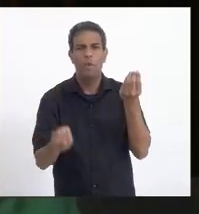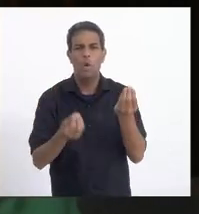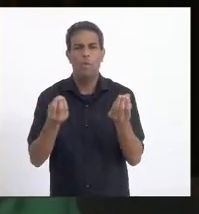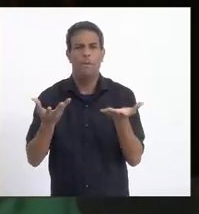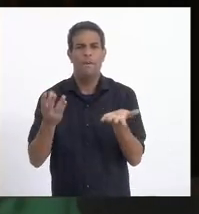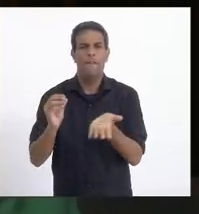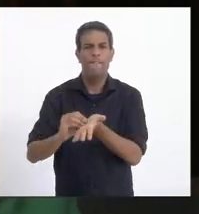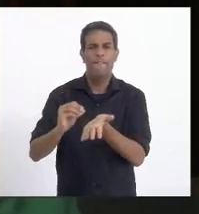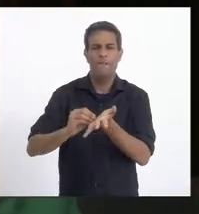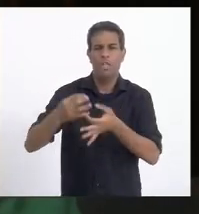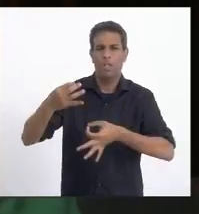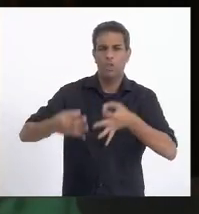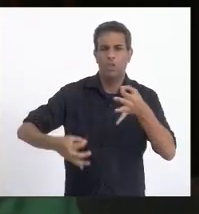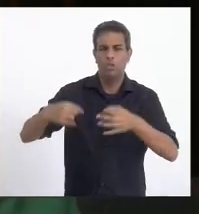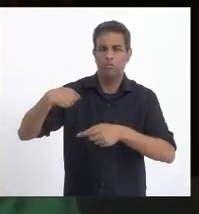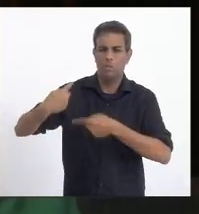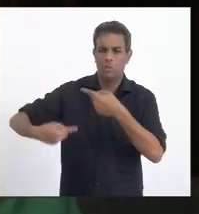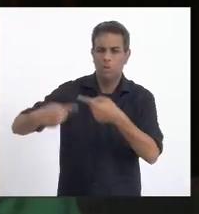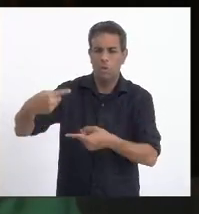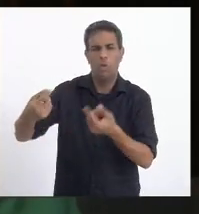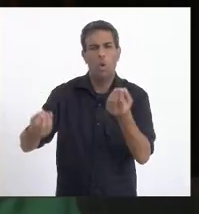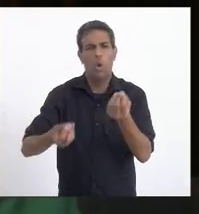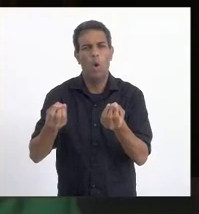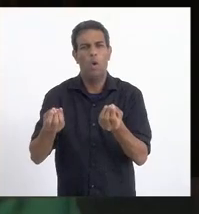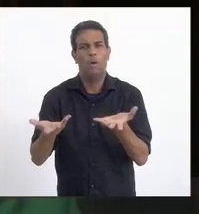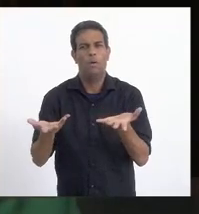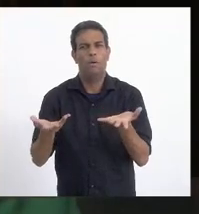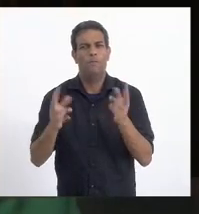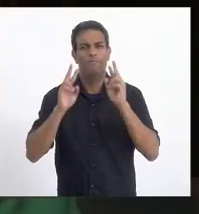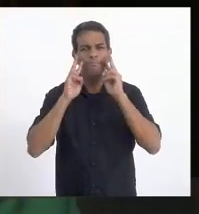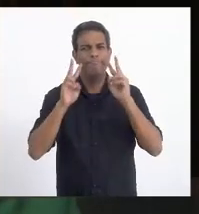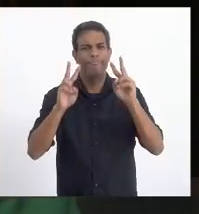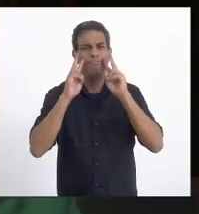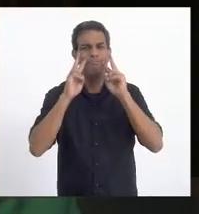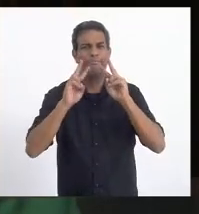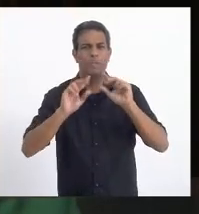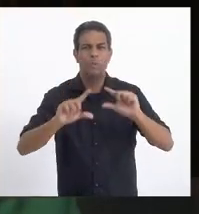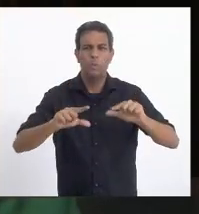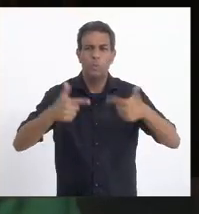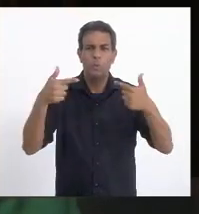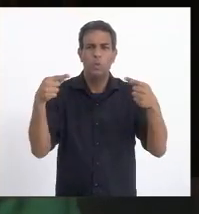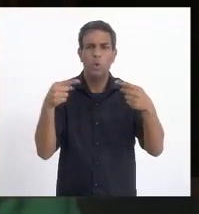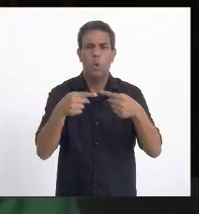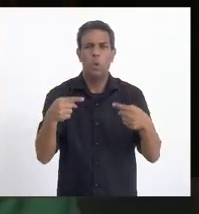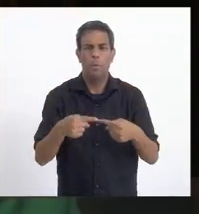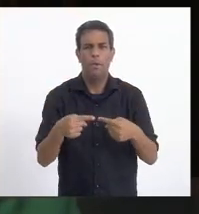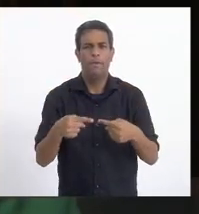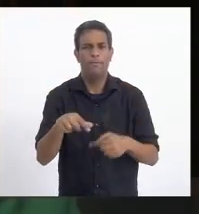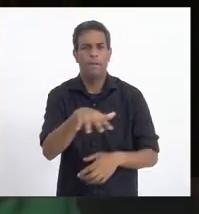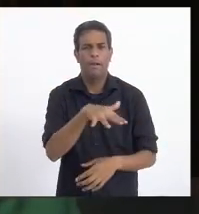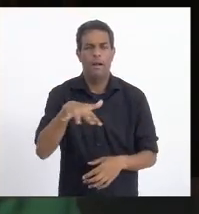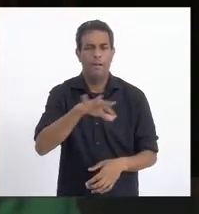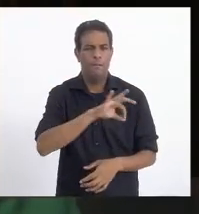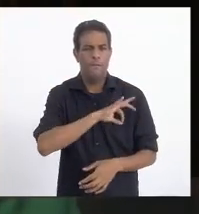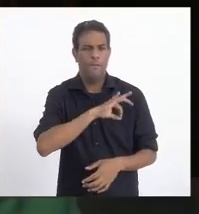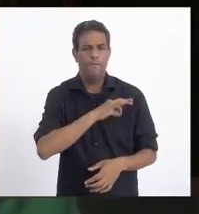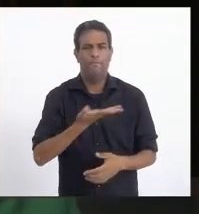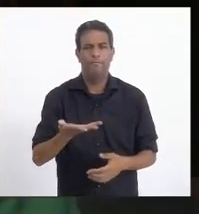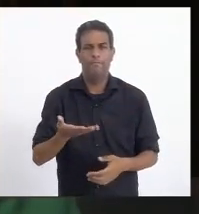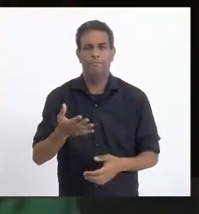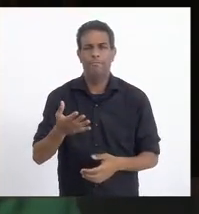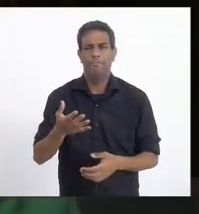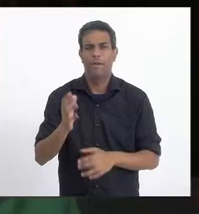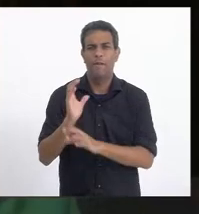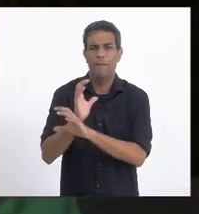as injustiças feitas ao longo do tempo a Bravos Guerreiros e guerreiras das nossas forças seja a